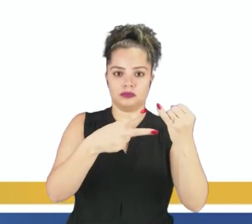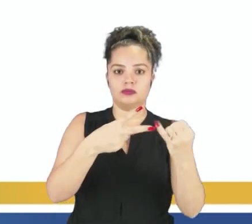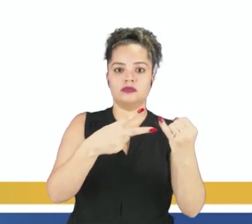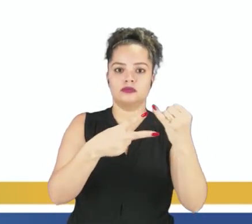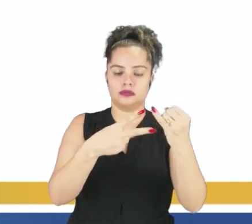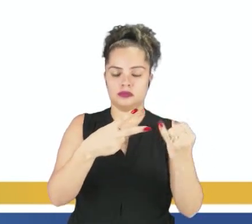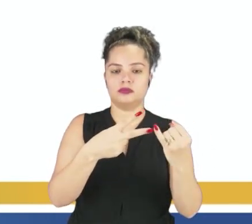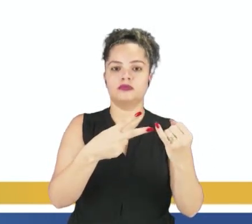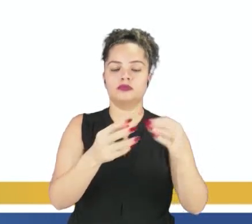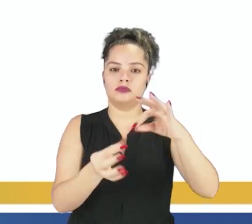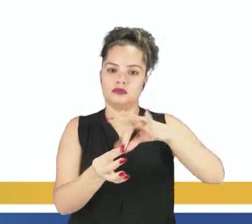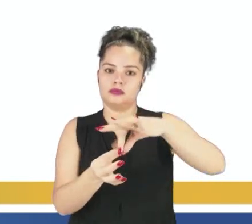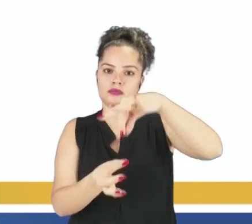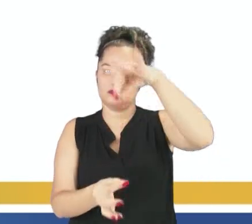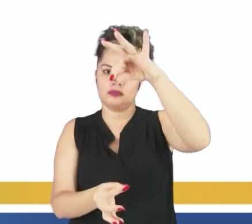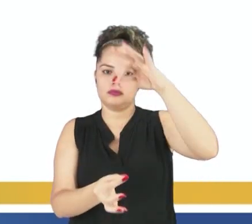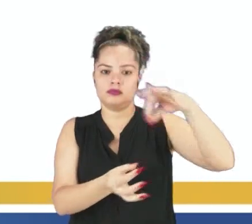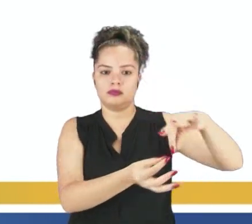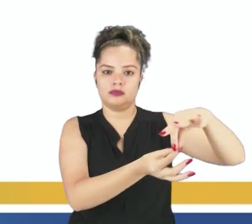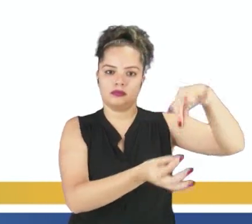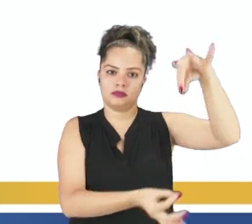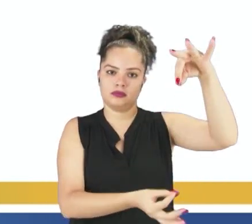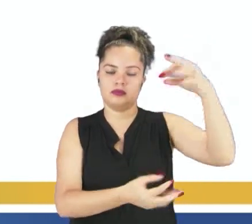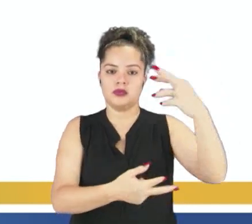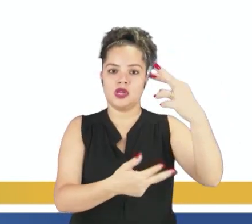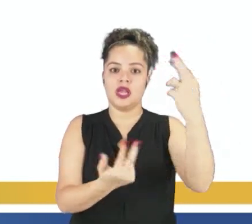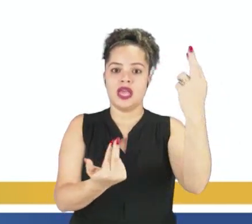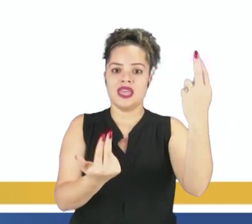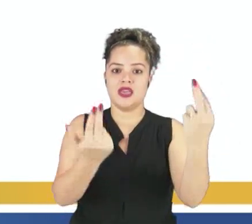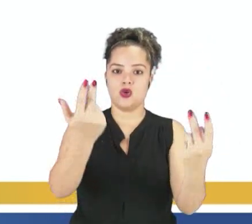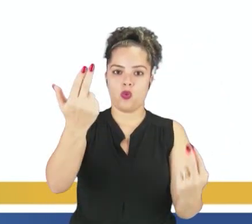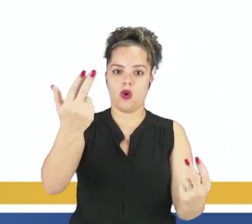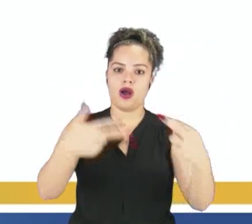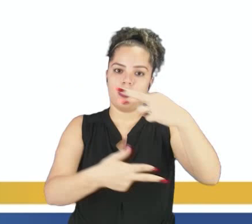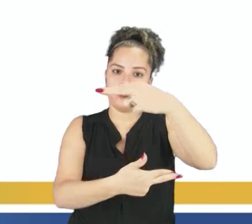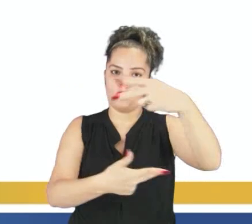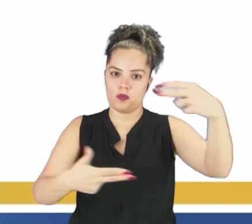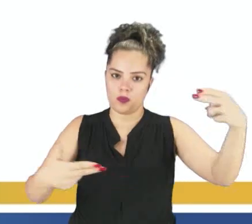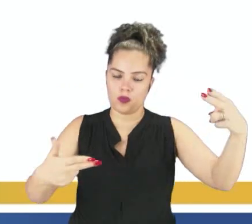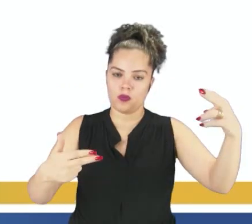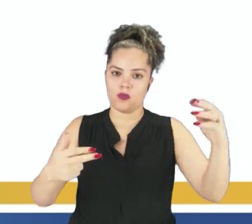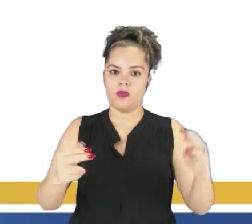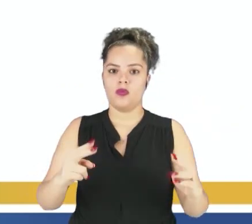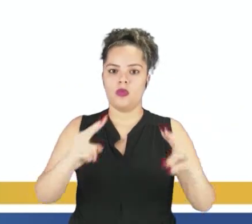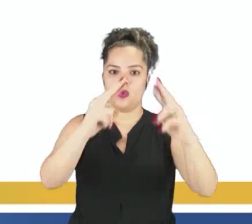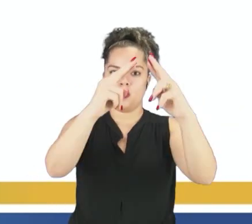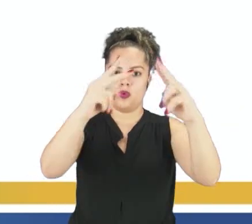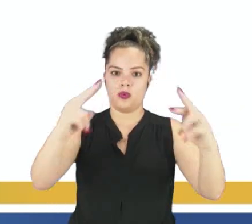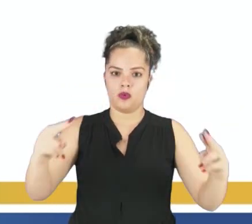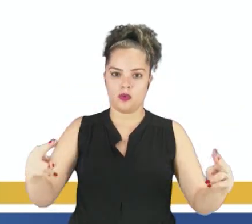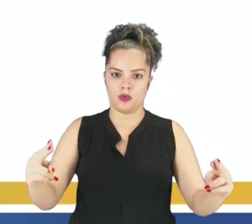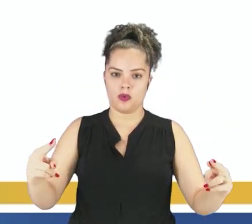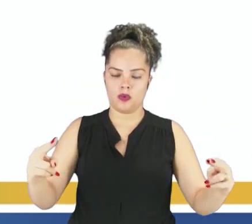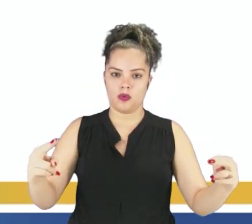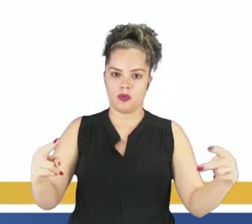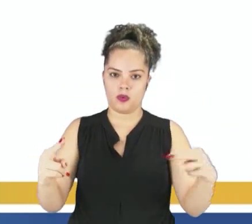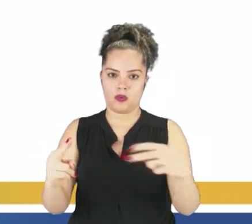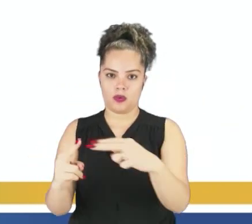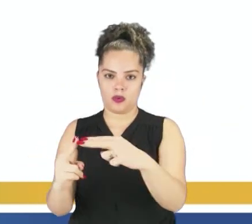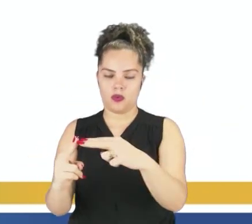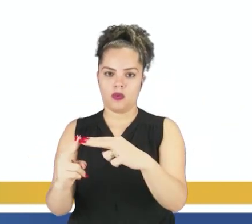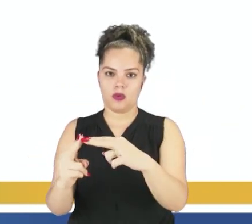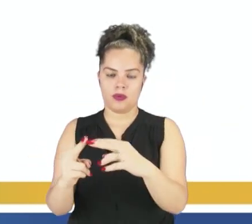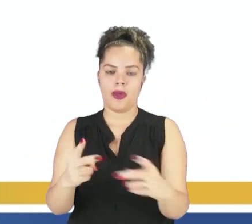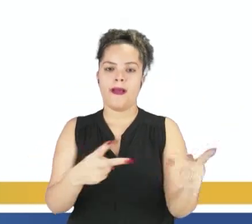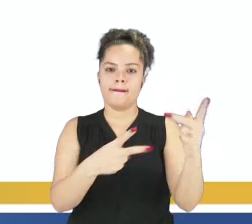têm a mesma medida de comprimento e todos os ângulos internos possuem a mesma medida. Dizemos, então,